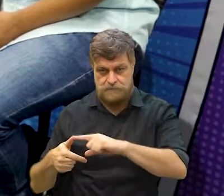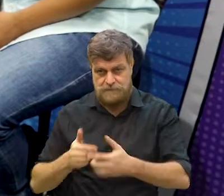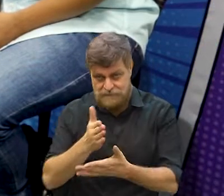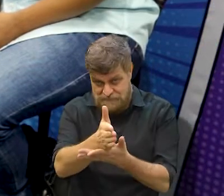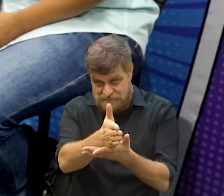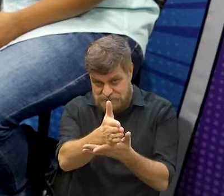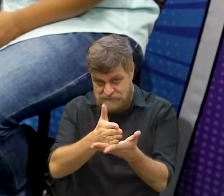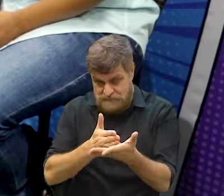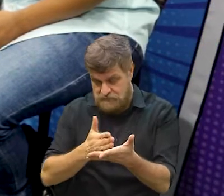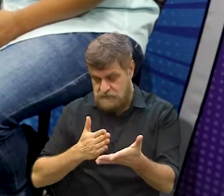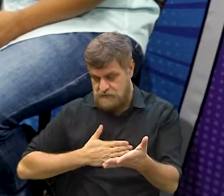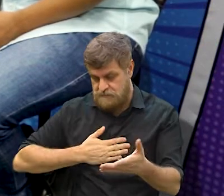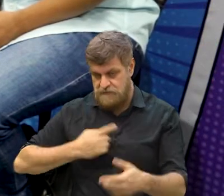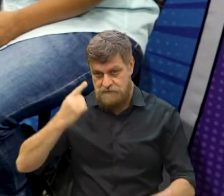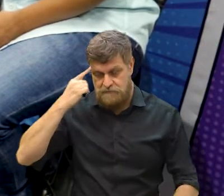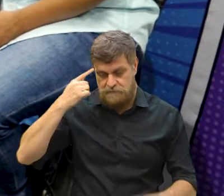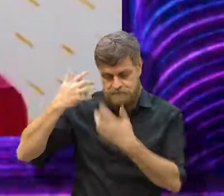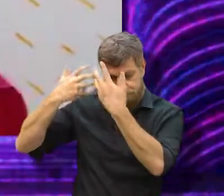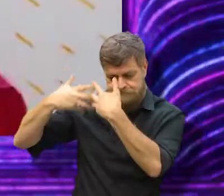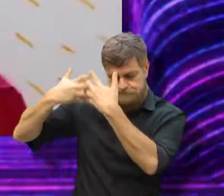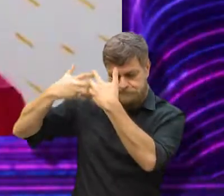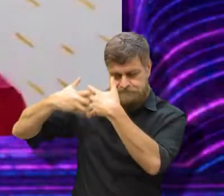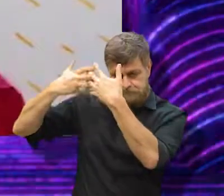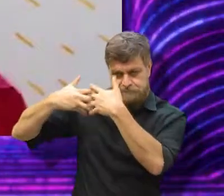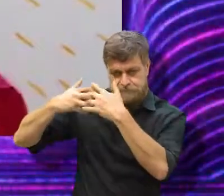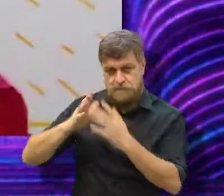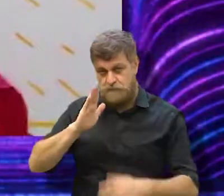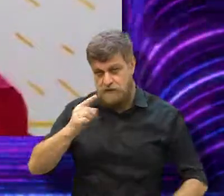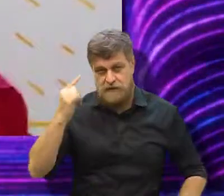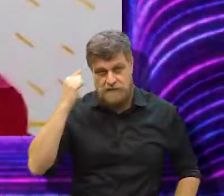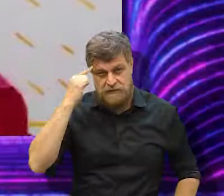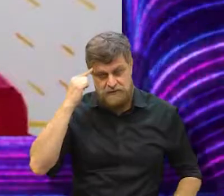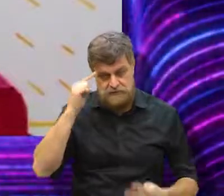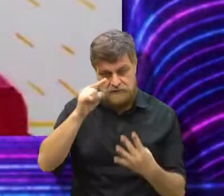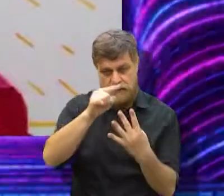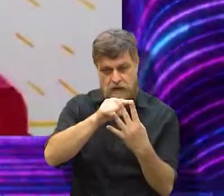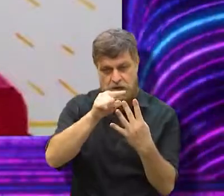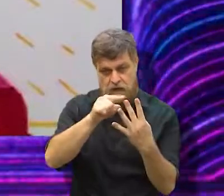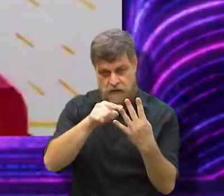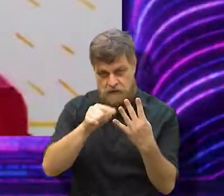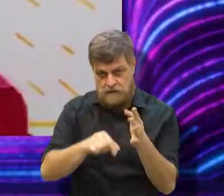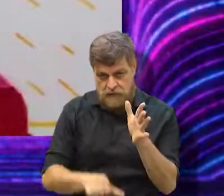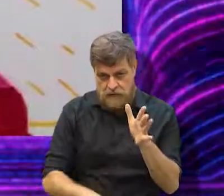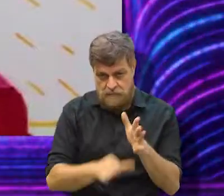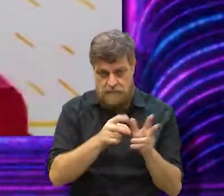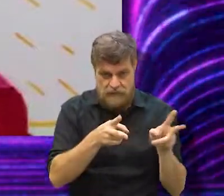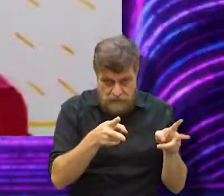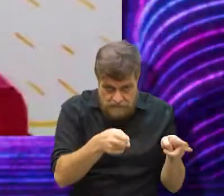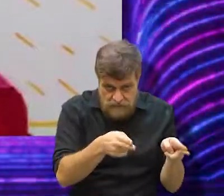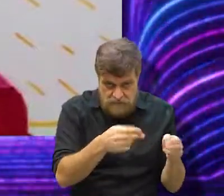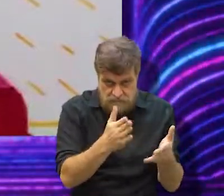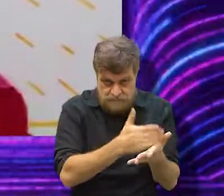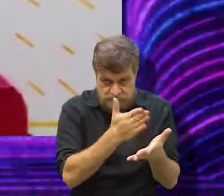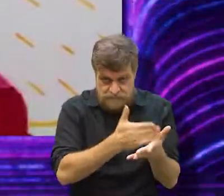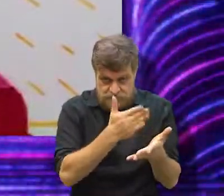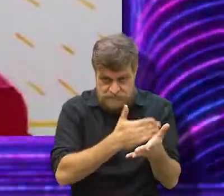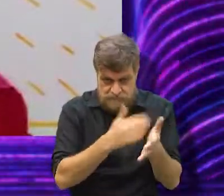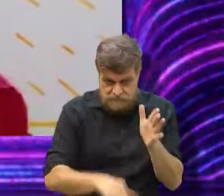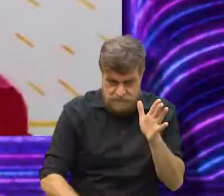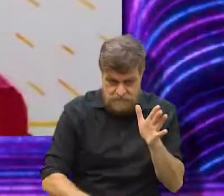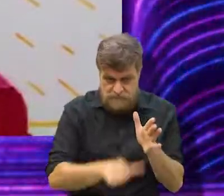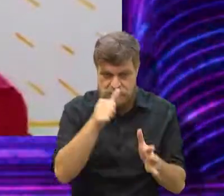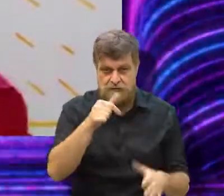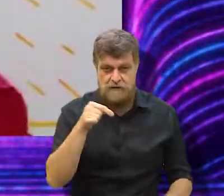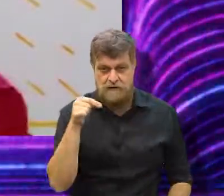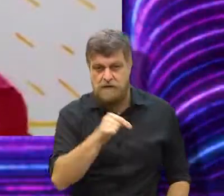tá dividida dentro aqui da minha cabeça e já projetada em quatro partes. A primeira parte, que é essa que vai ser